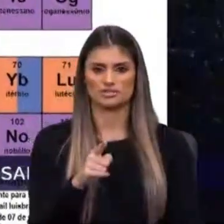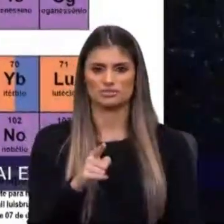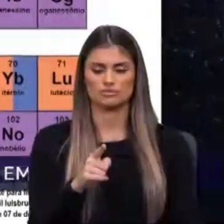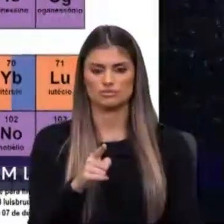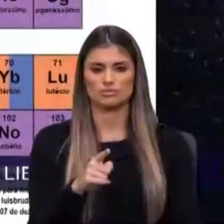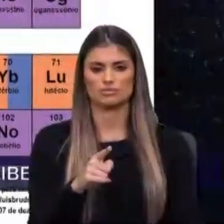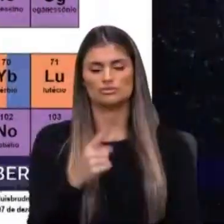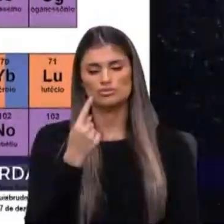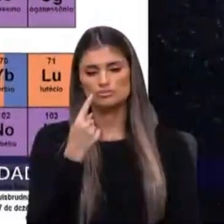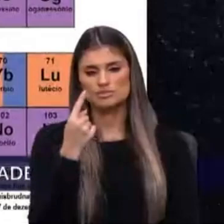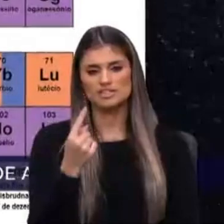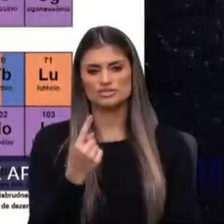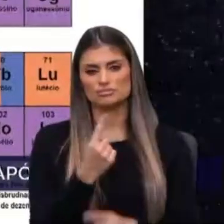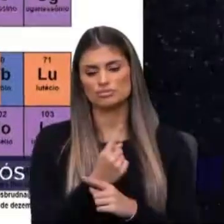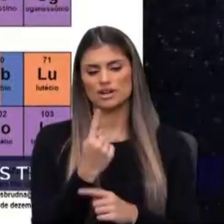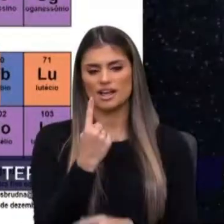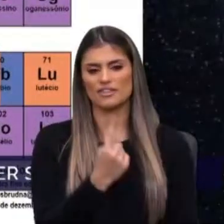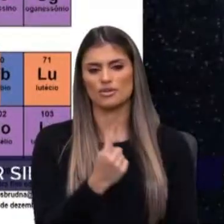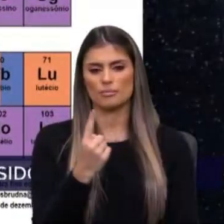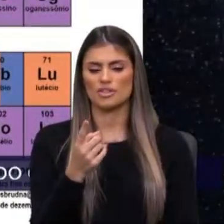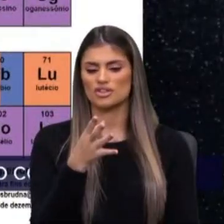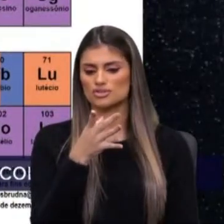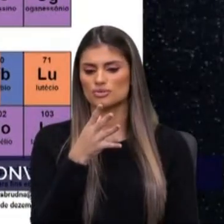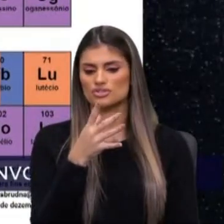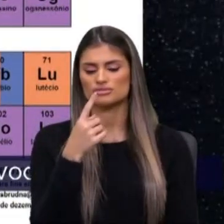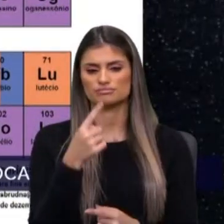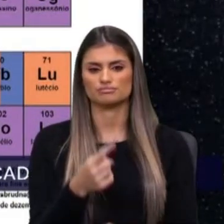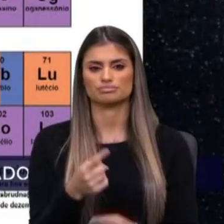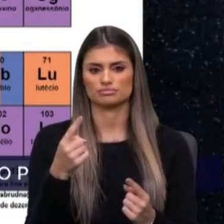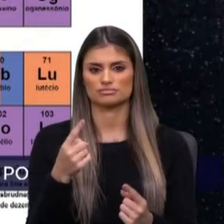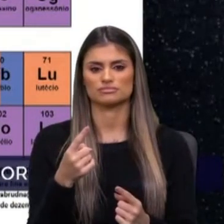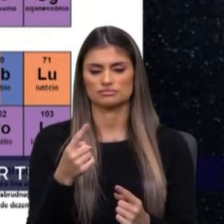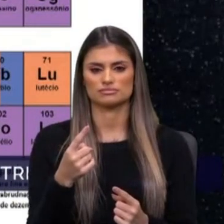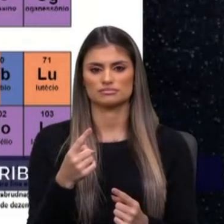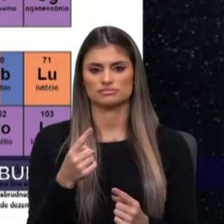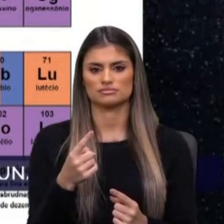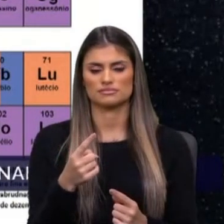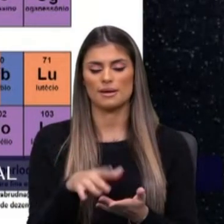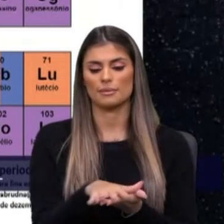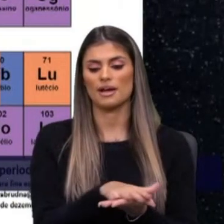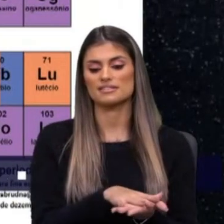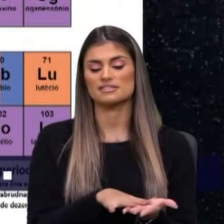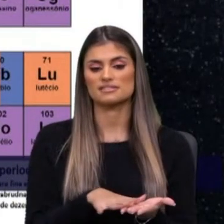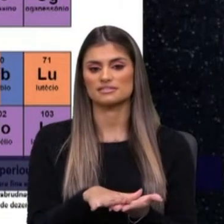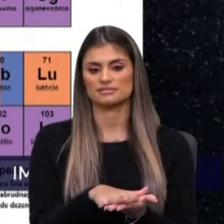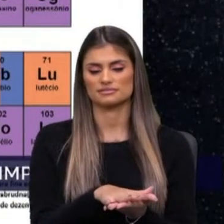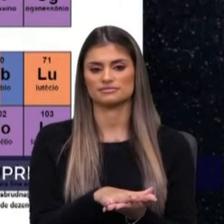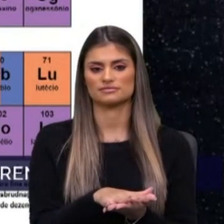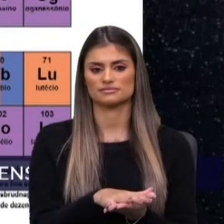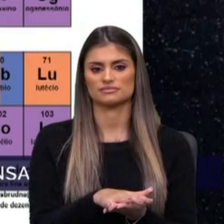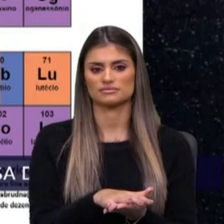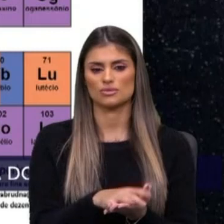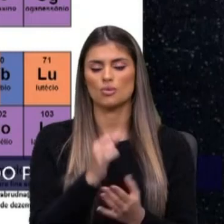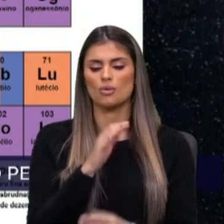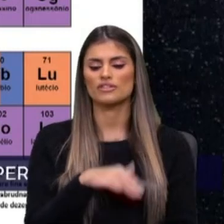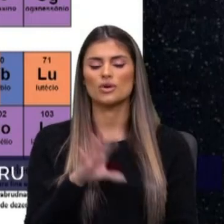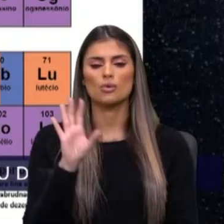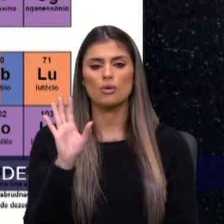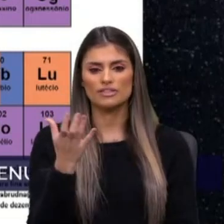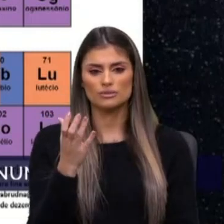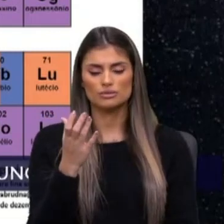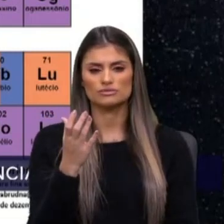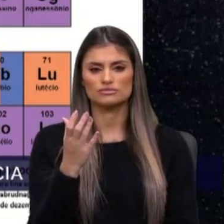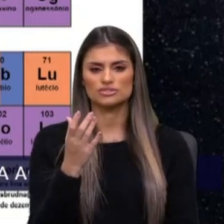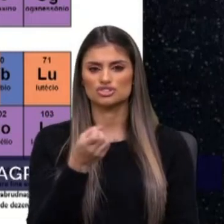sabes? Porque cada uma destas cores denuncia, mostra-nos a origem dos elementos, onde e quando é que eles foram